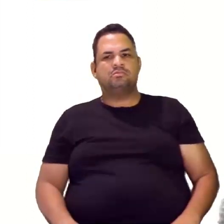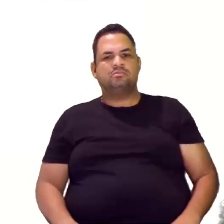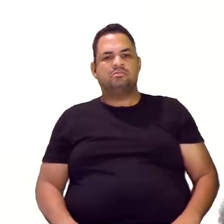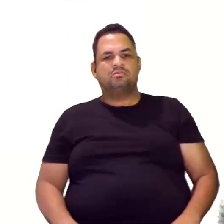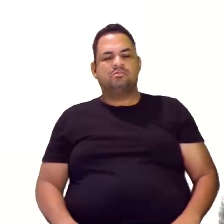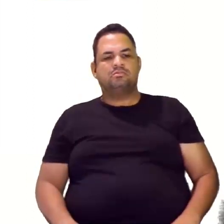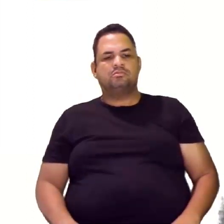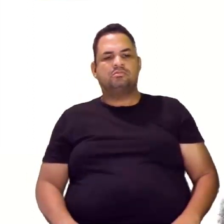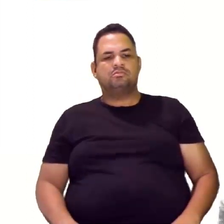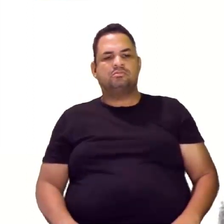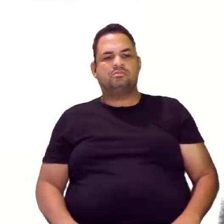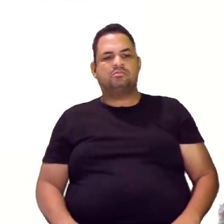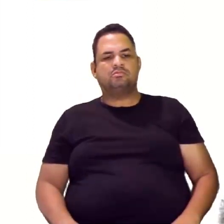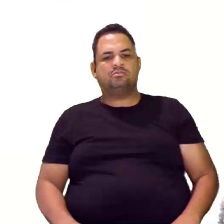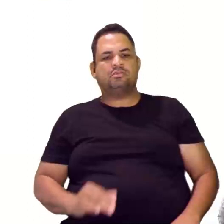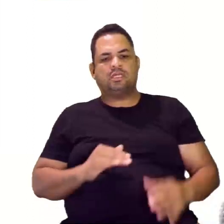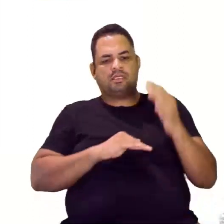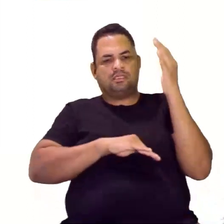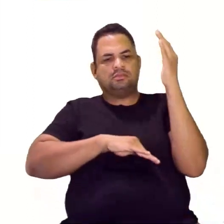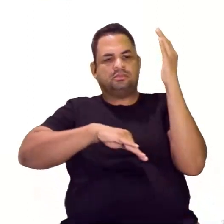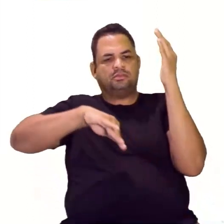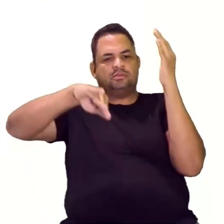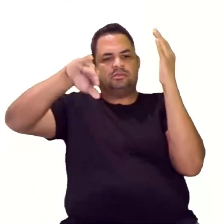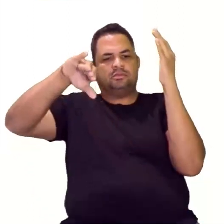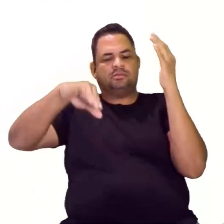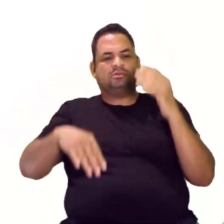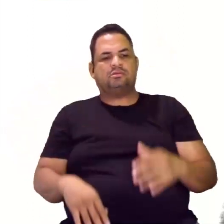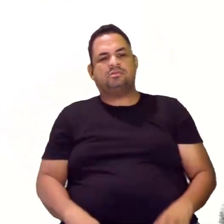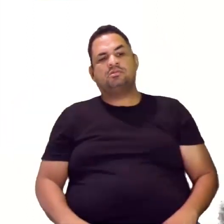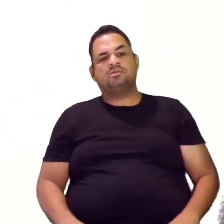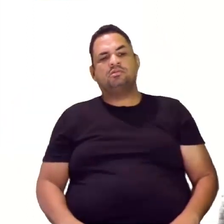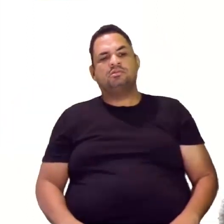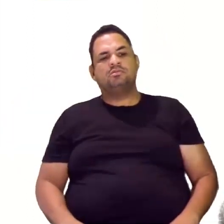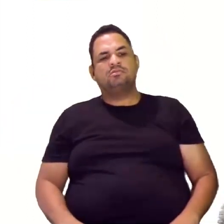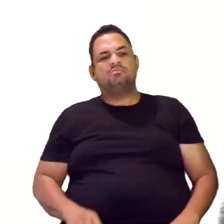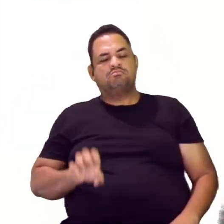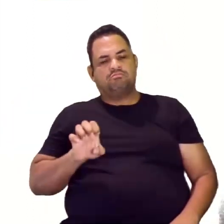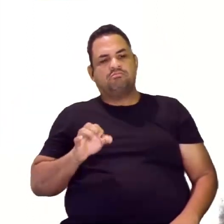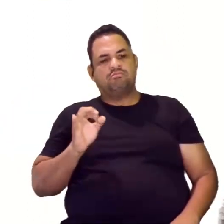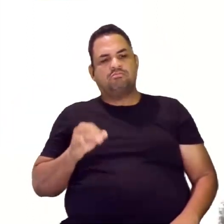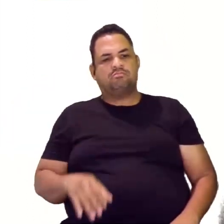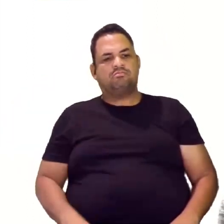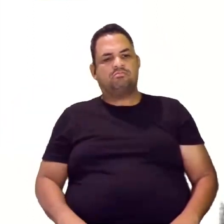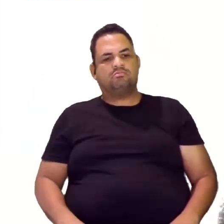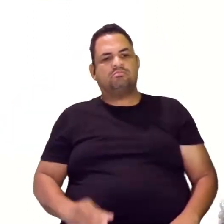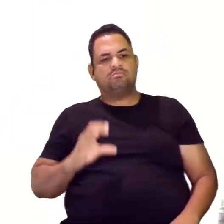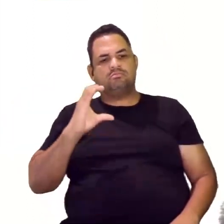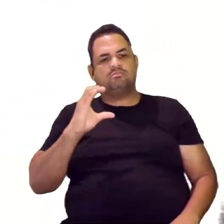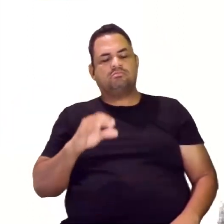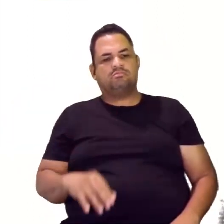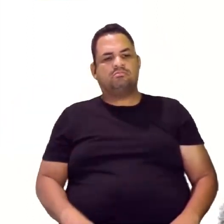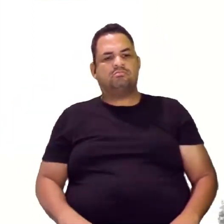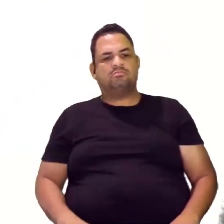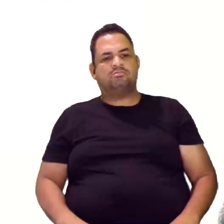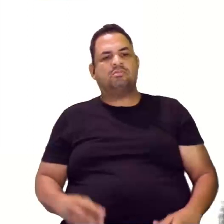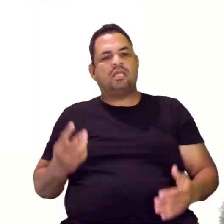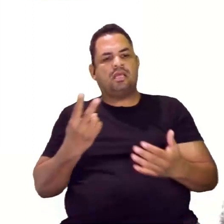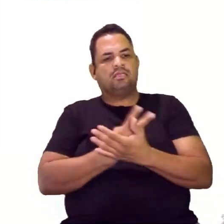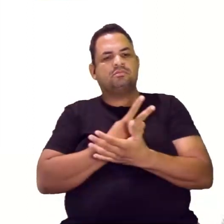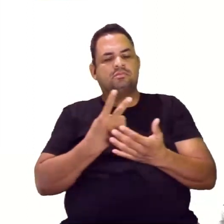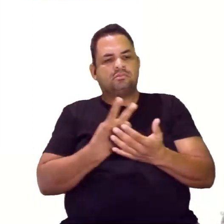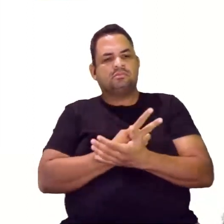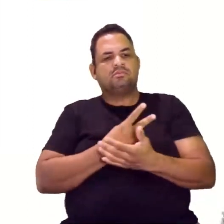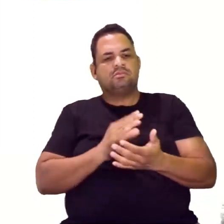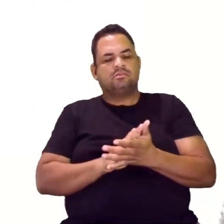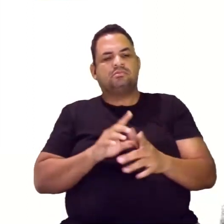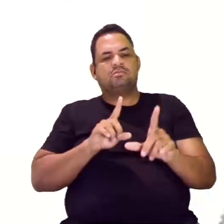elevado a 1 vamos é 3. Vamos lá, rapidinho. Ela é crescente? É crescente. É crescente. Então, a letra E já bateu. A letra C também. A única